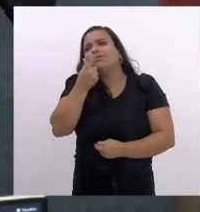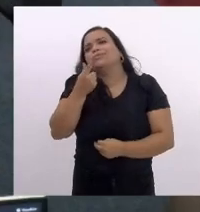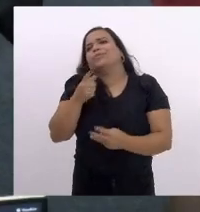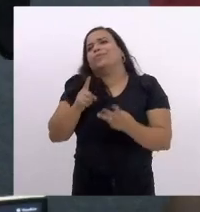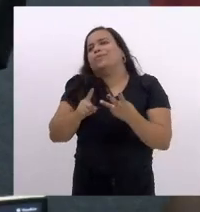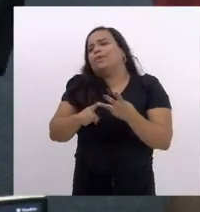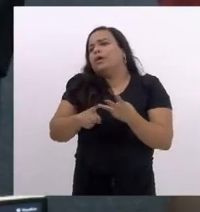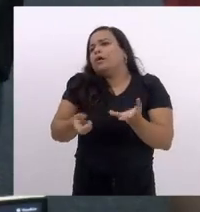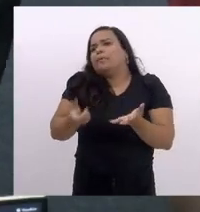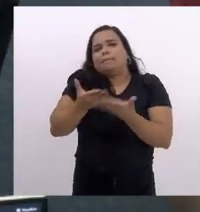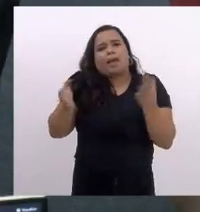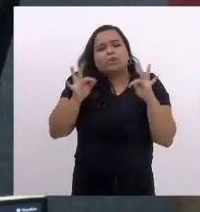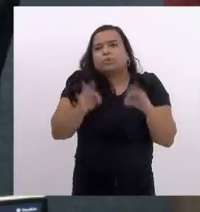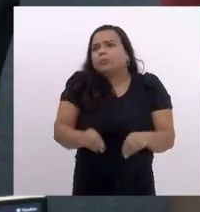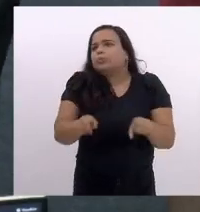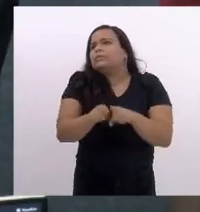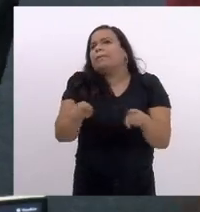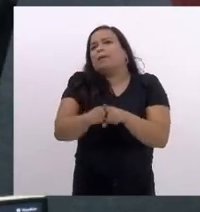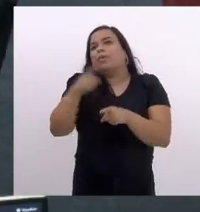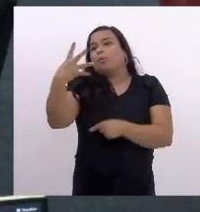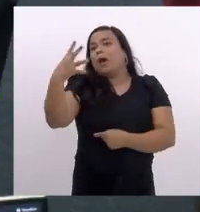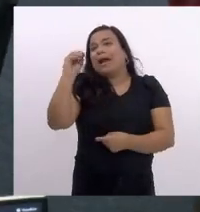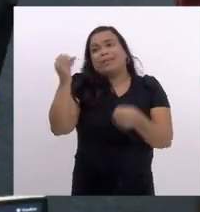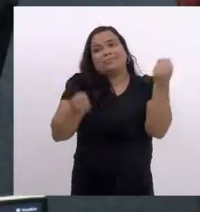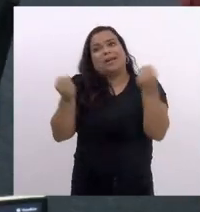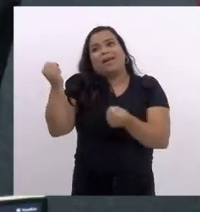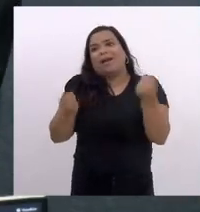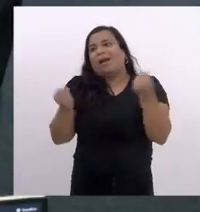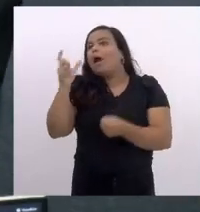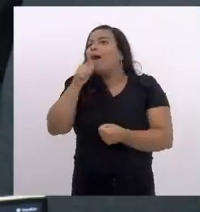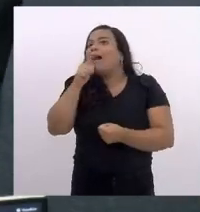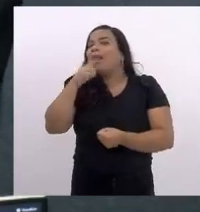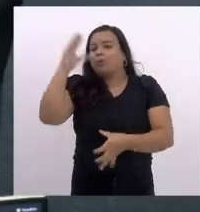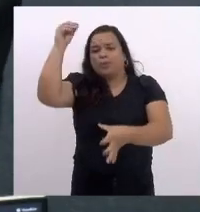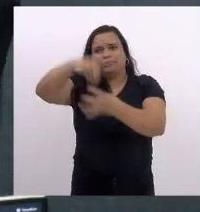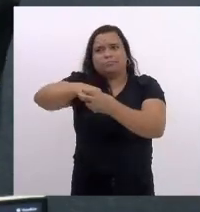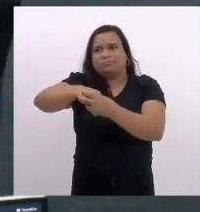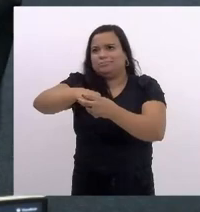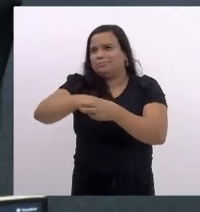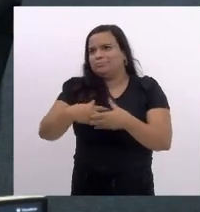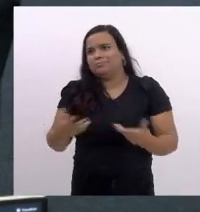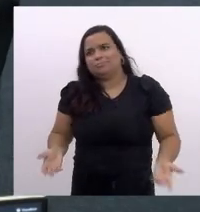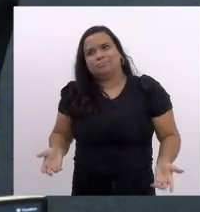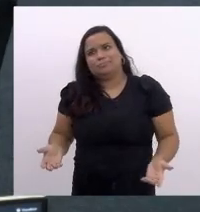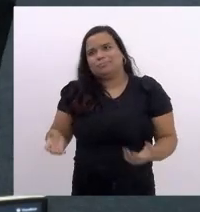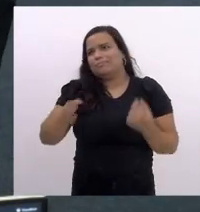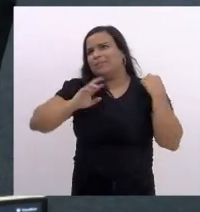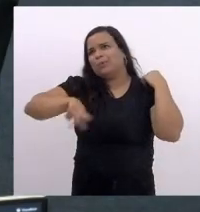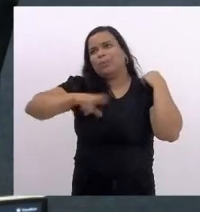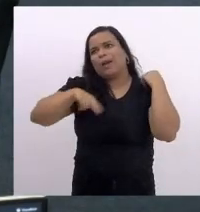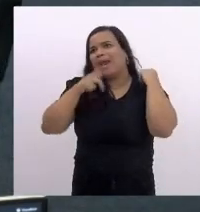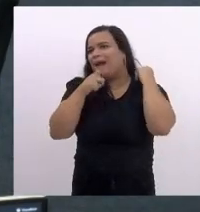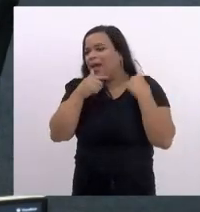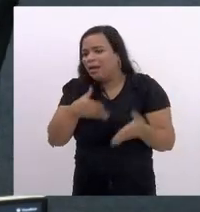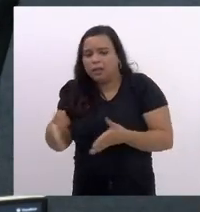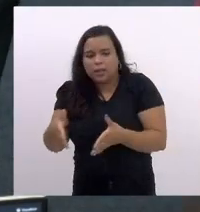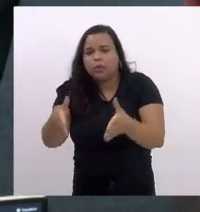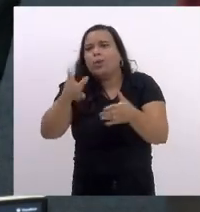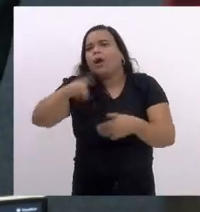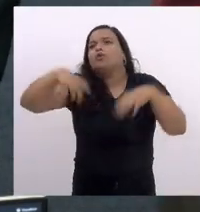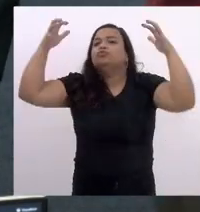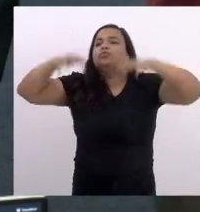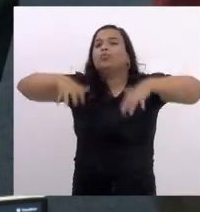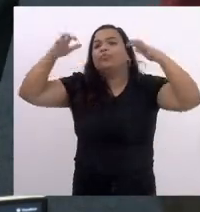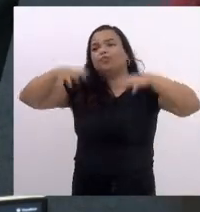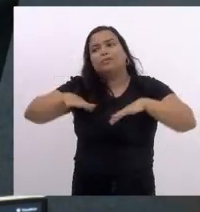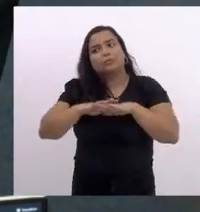veículos dentro d'água, que não dava para prever, porque foi chuva, não foi subida de rio. E como nós não vamos ajudar